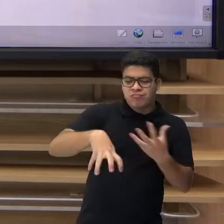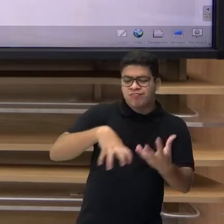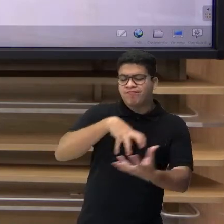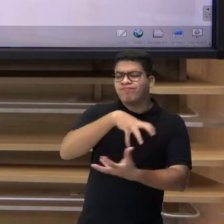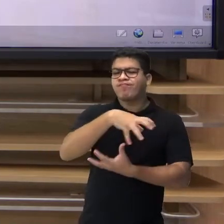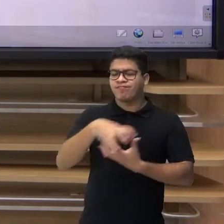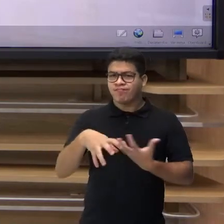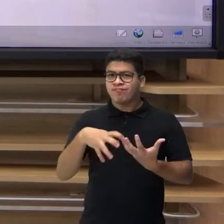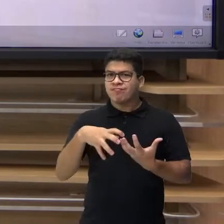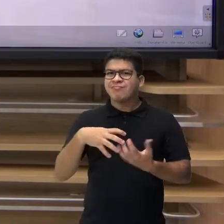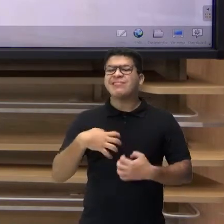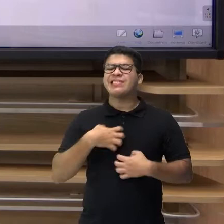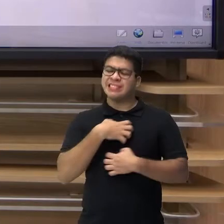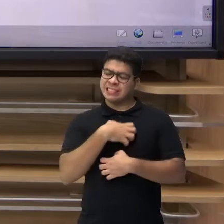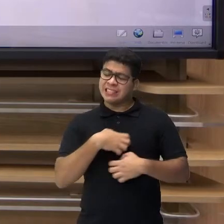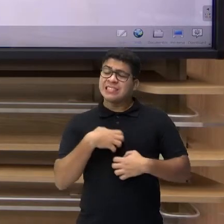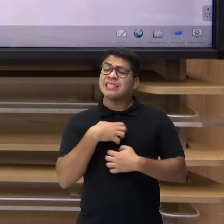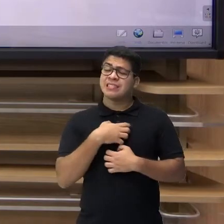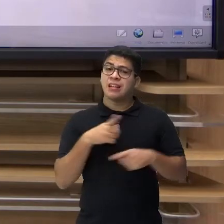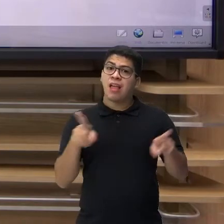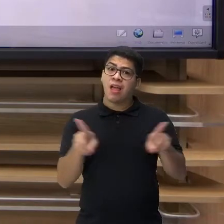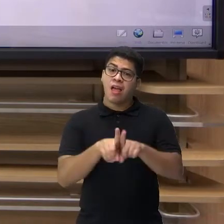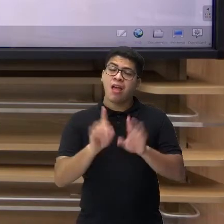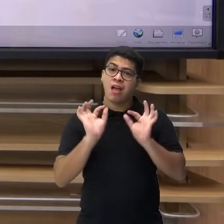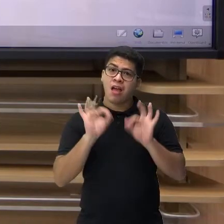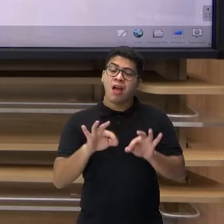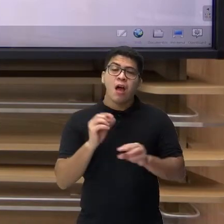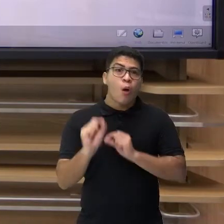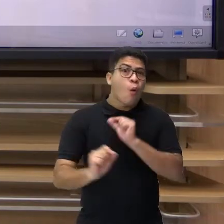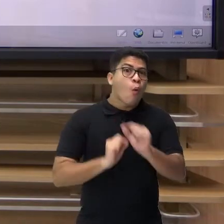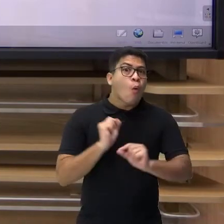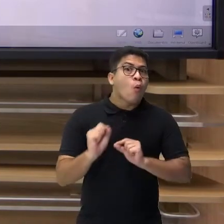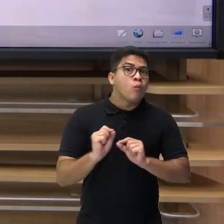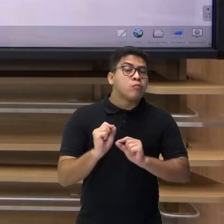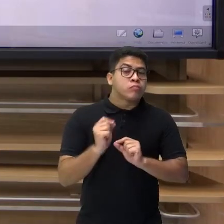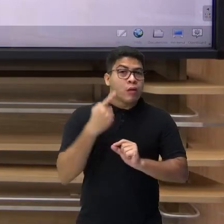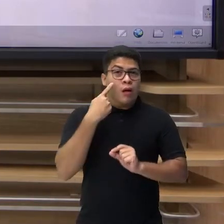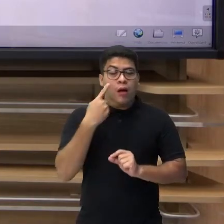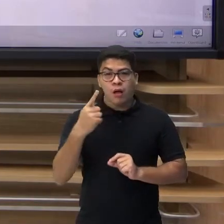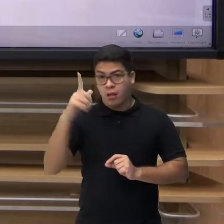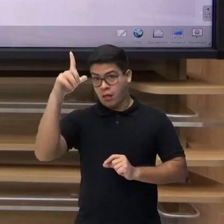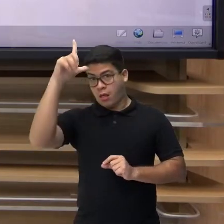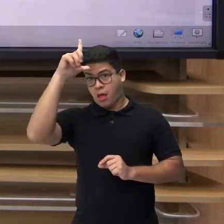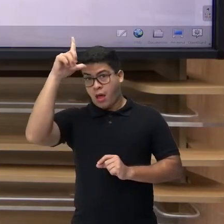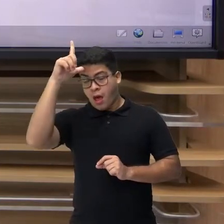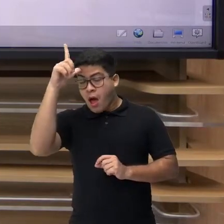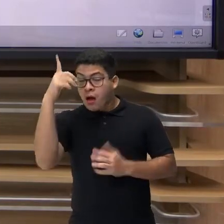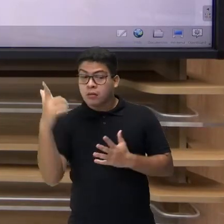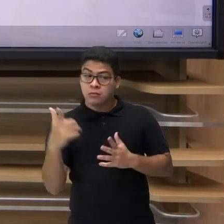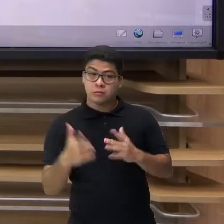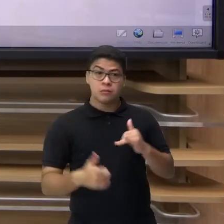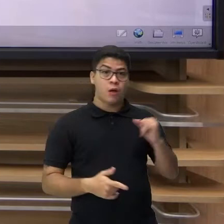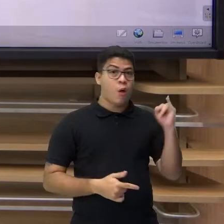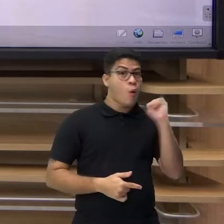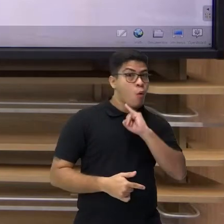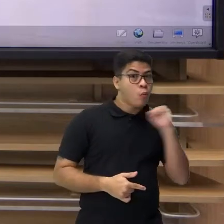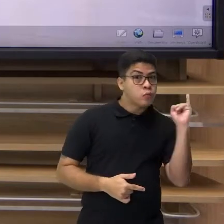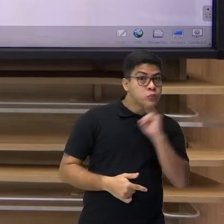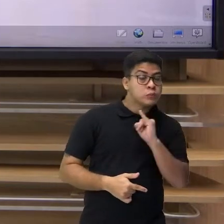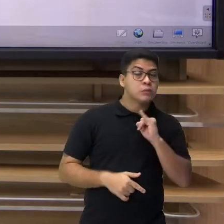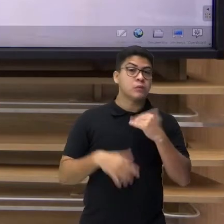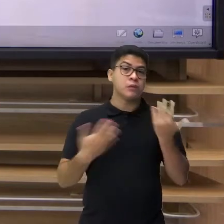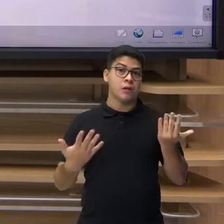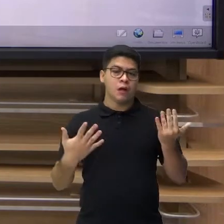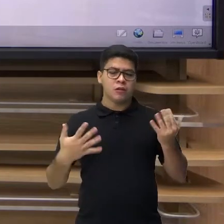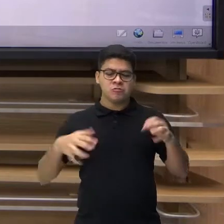sentimento, esse ressentimento, tanto entre os alemães quanto entre os italianos, que também não foram